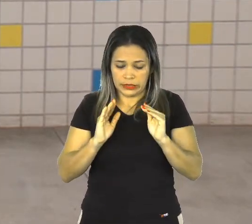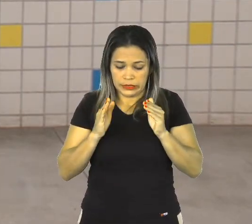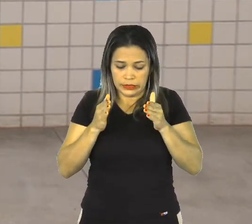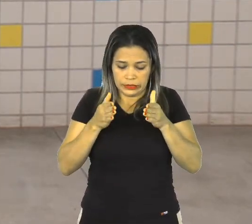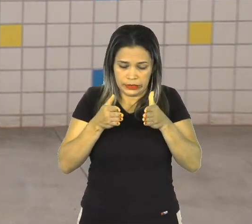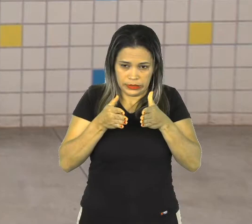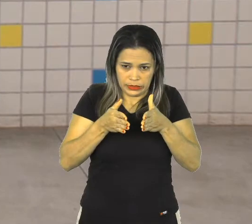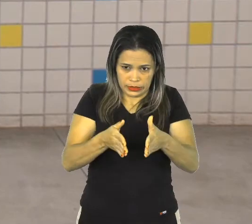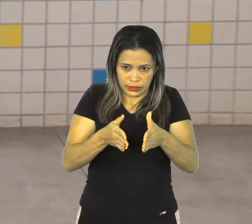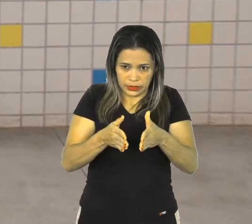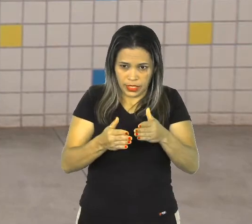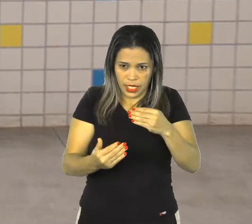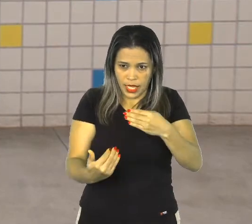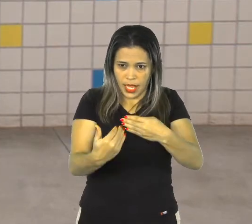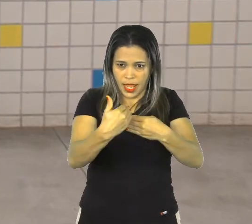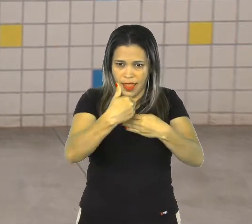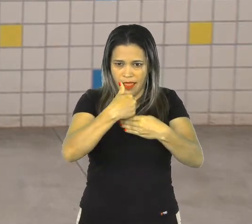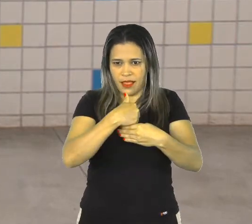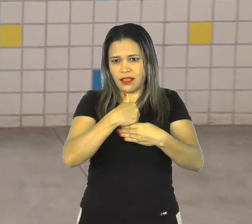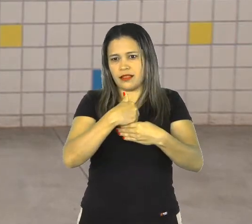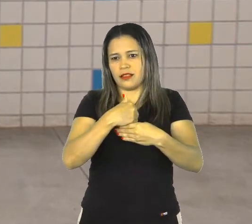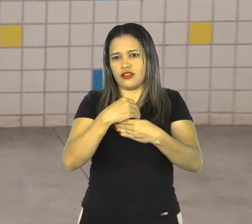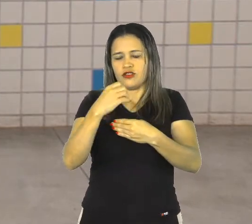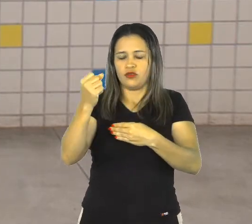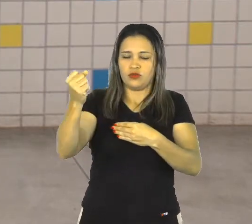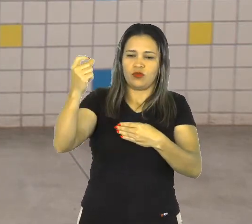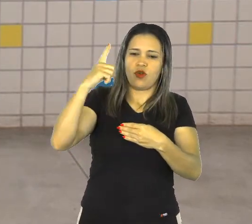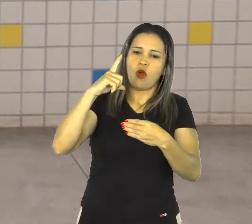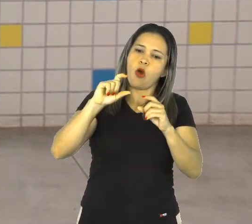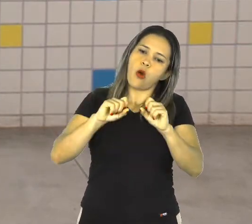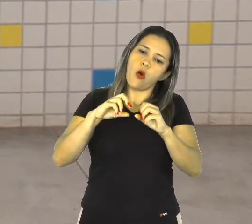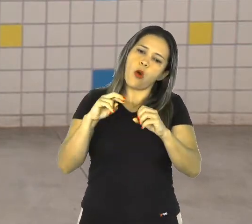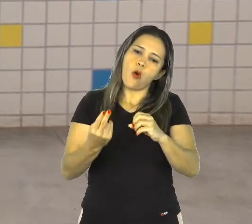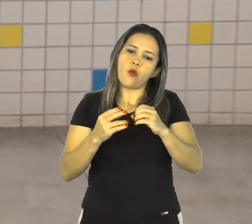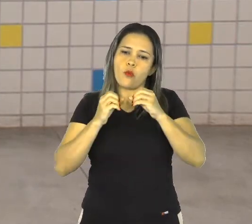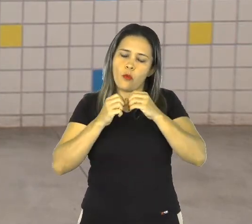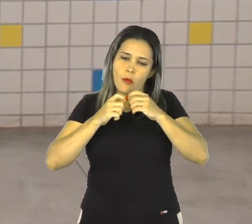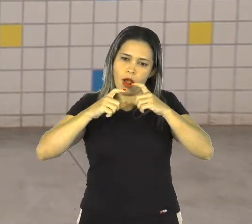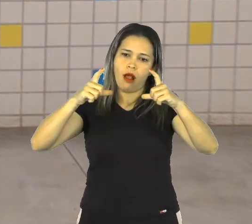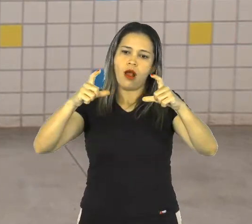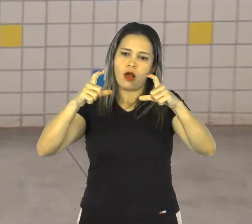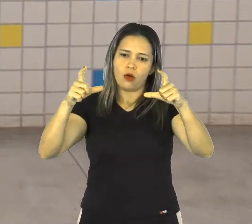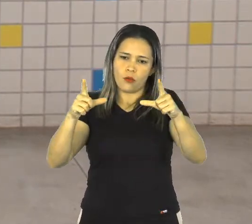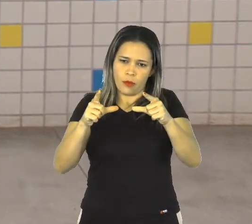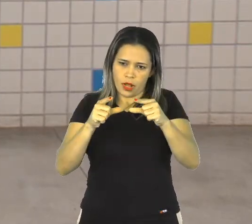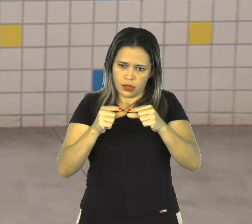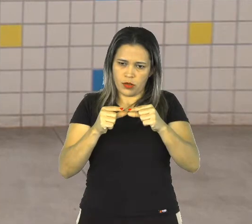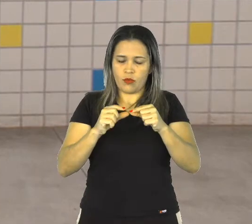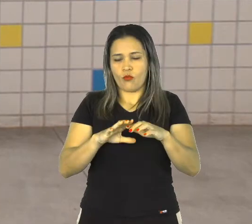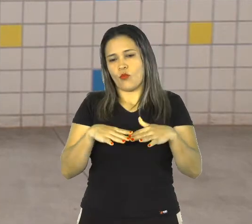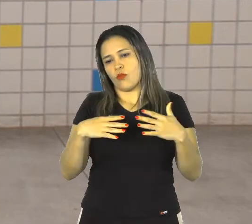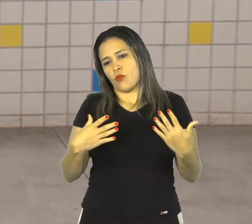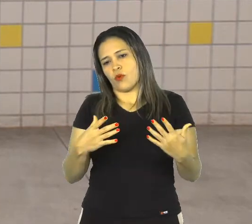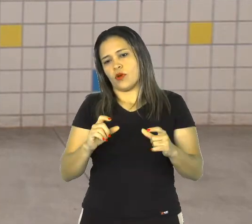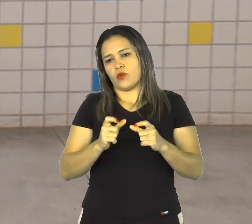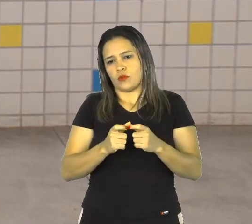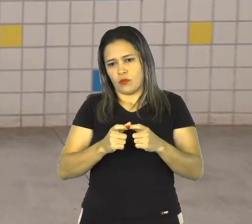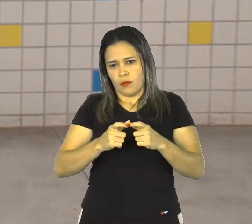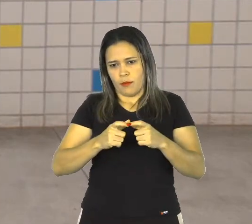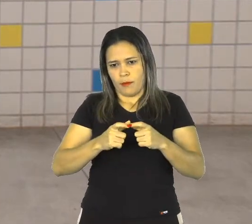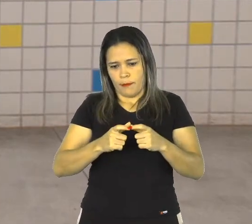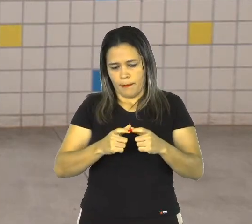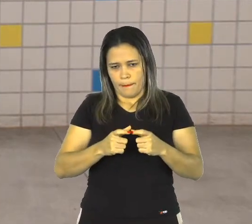luz entre para os nossos olhos, ou maior ou menor intensidade. Então, quanto menor for